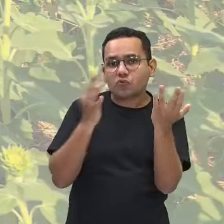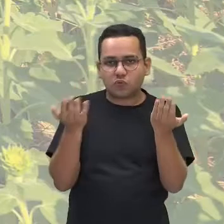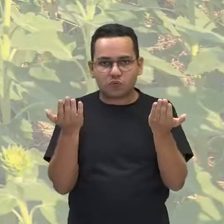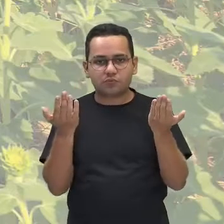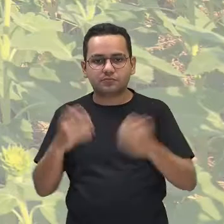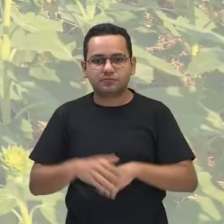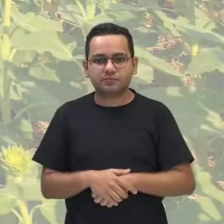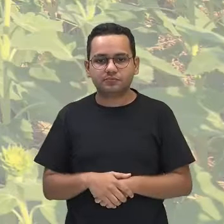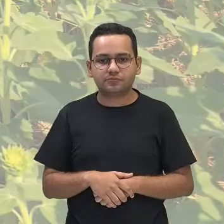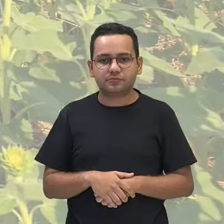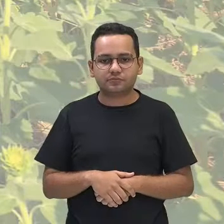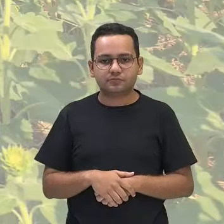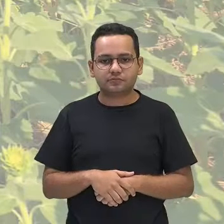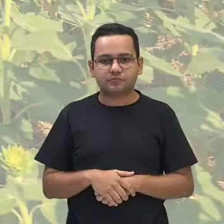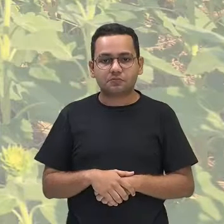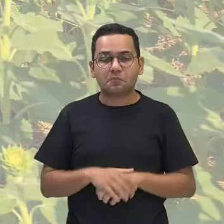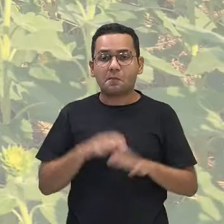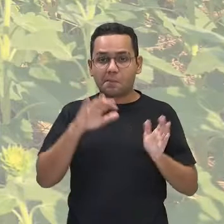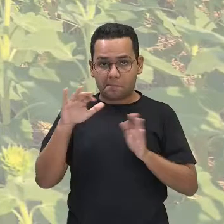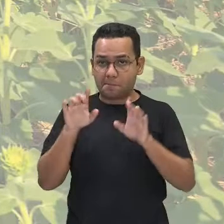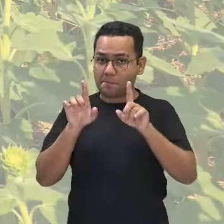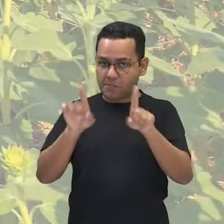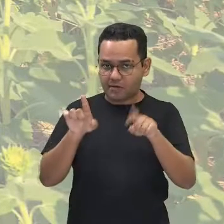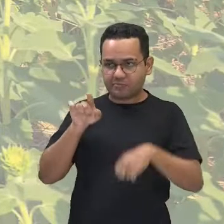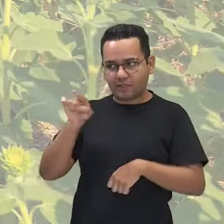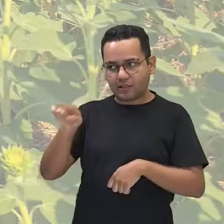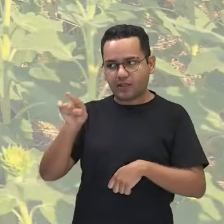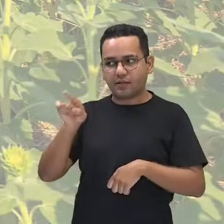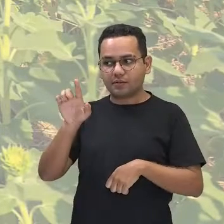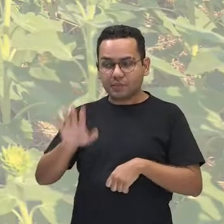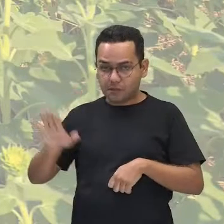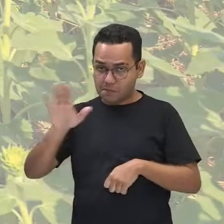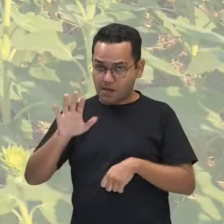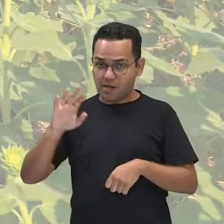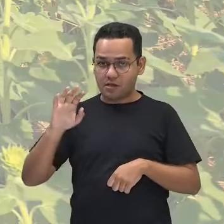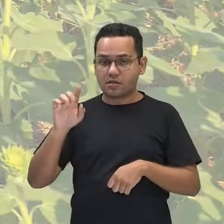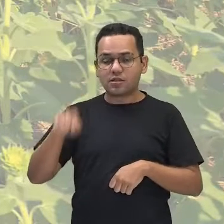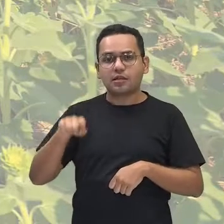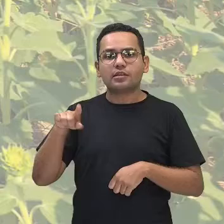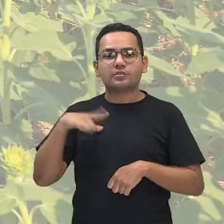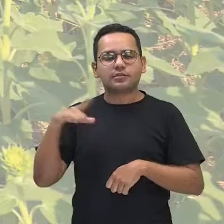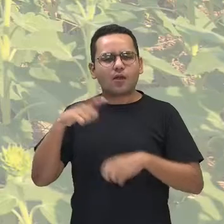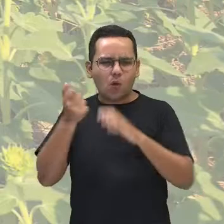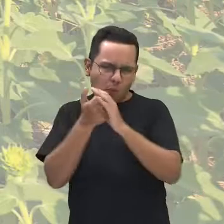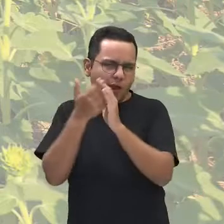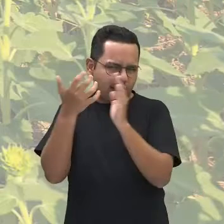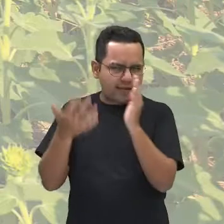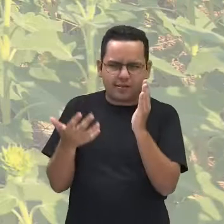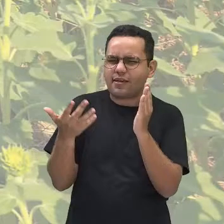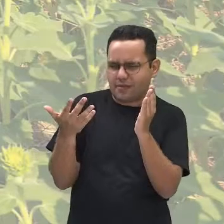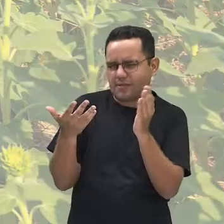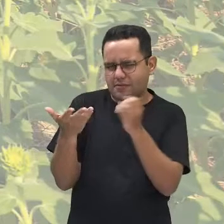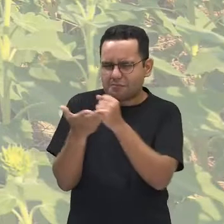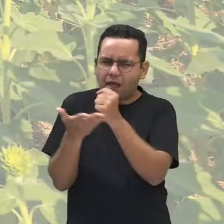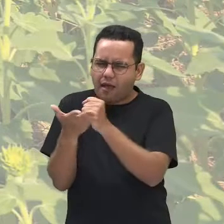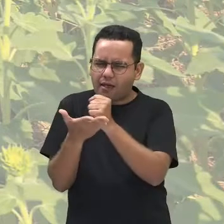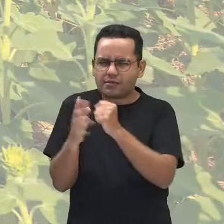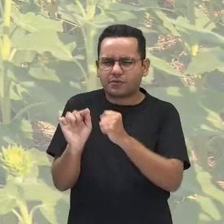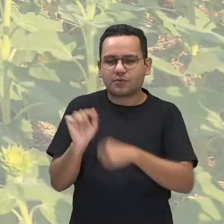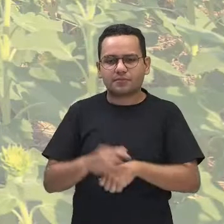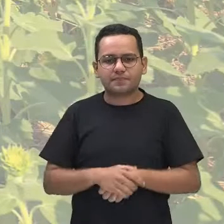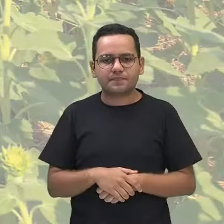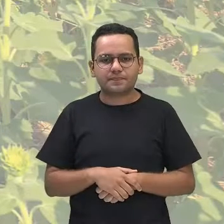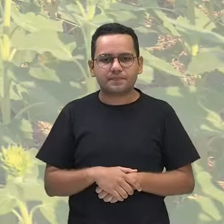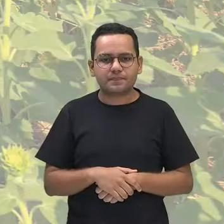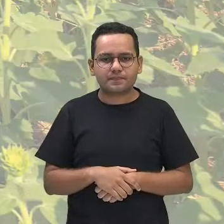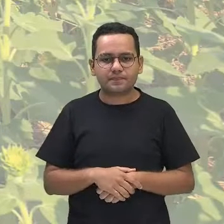aqui dos girassóis, né, eles já apresentam essas características aí, basicamente, o consumo